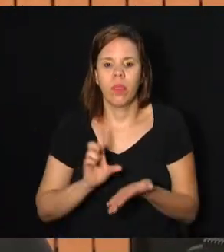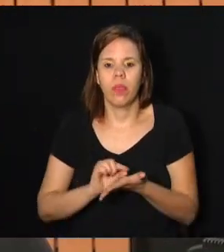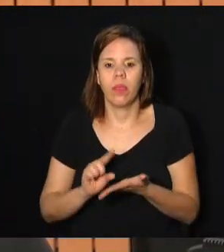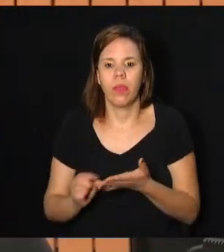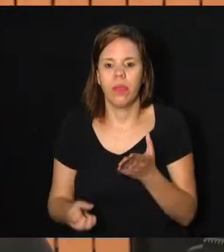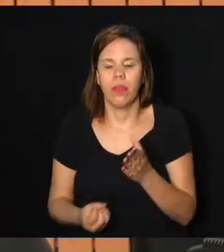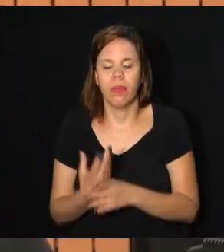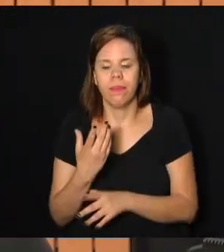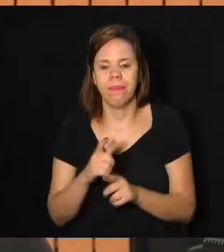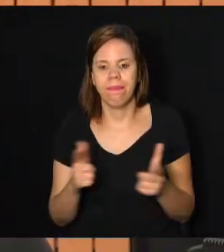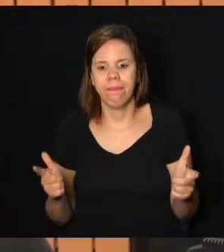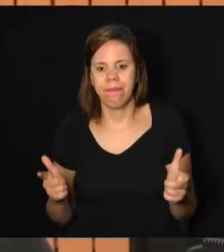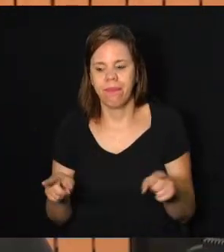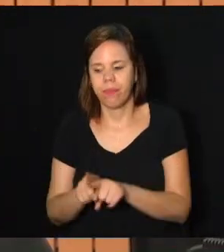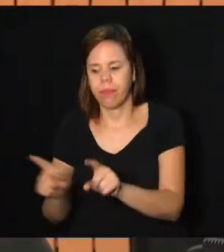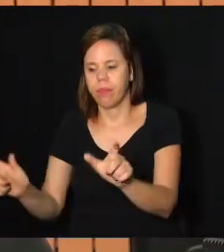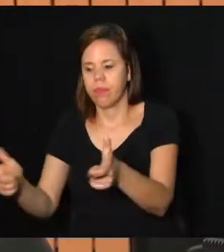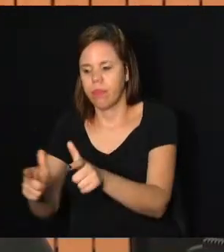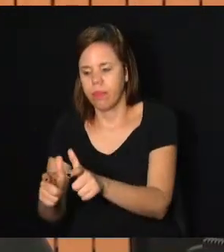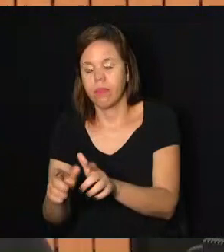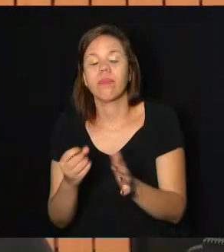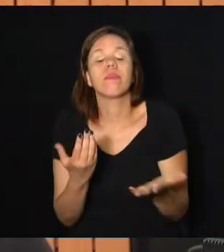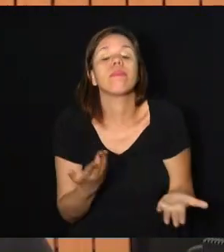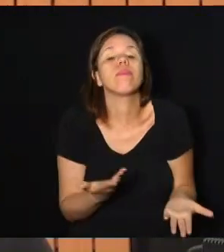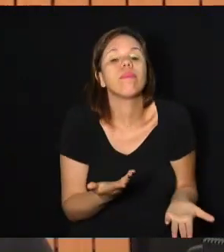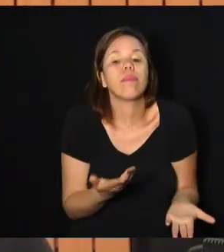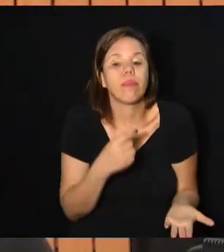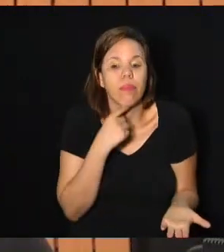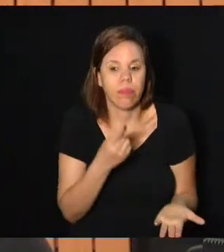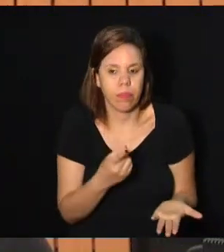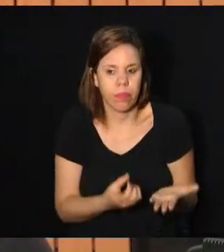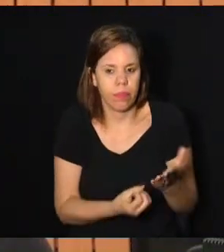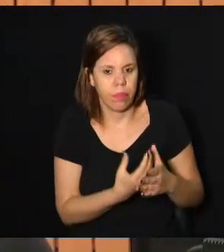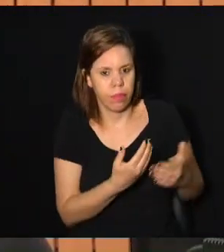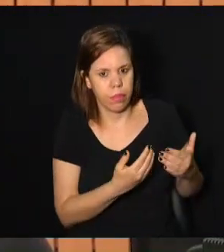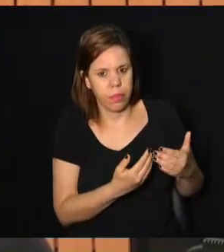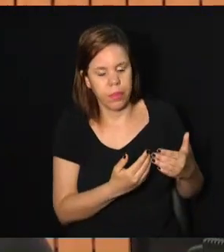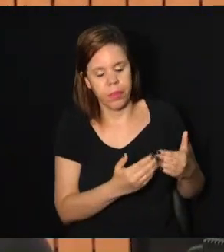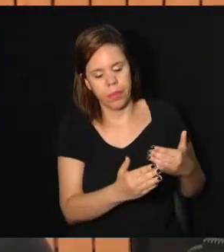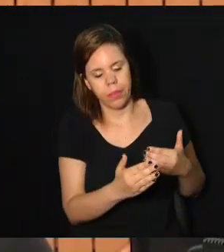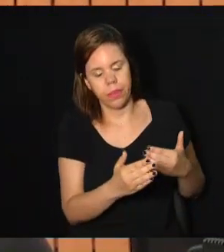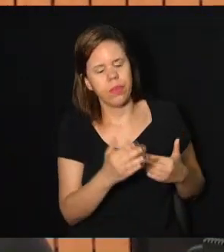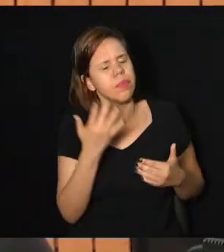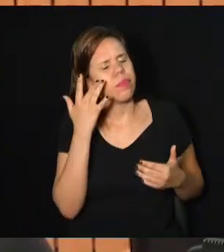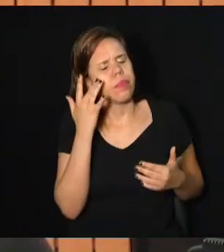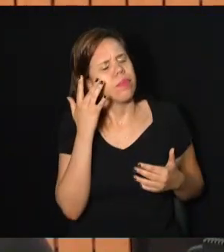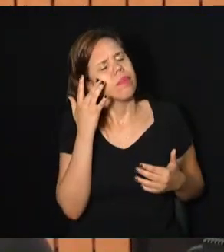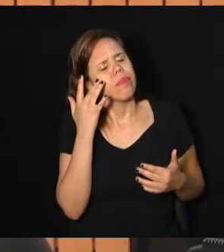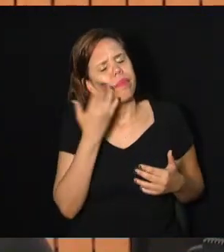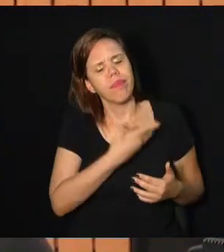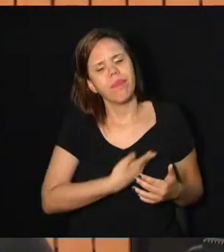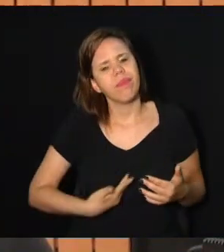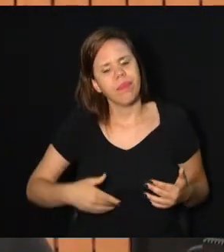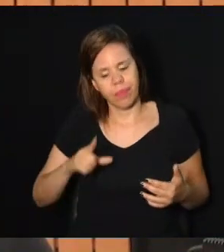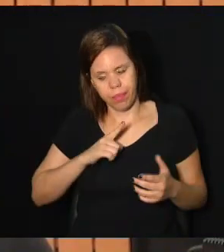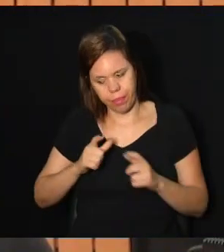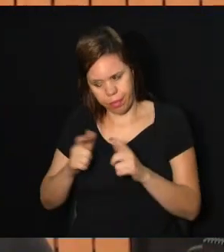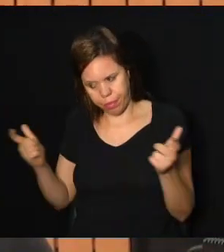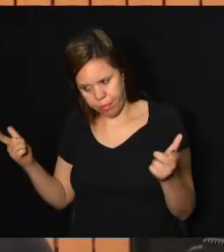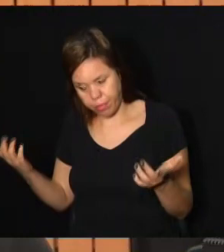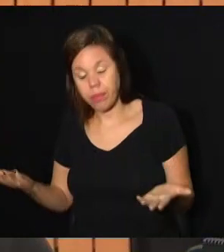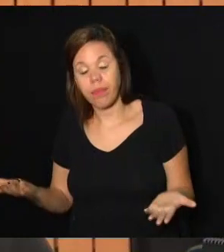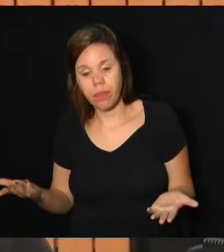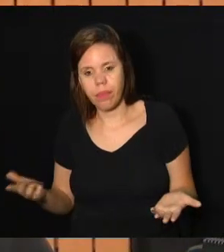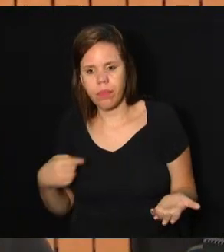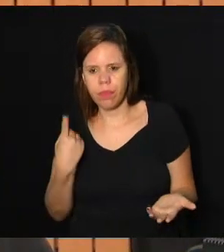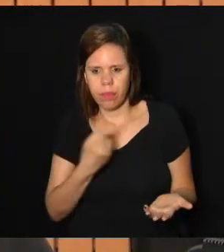cria maioria e minoria, está partindo do pressuposto que o governo tem maioria. E